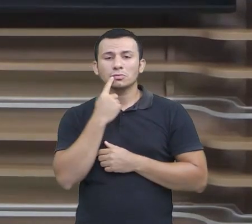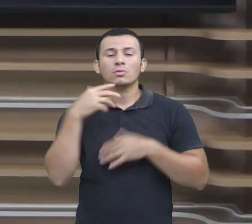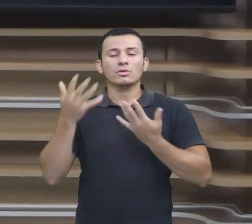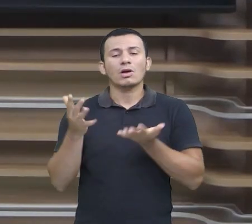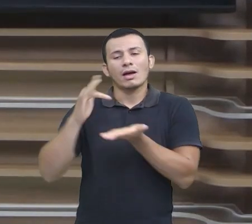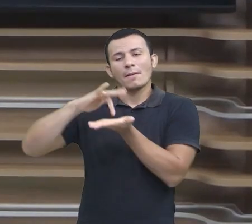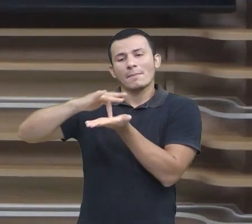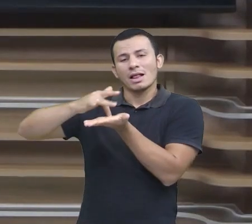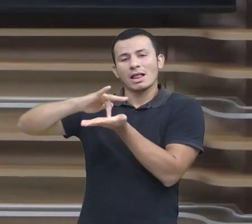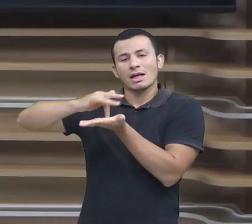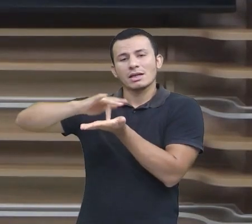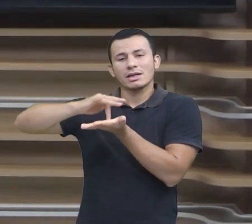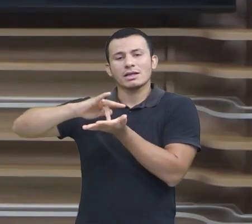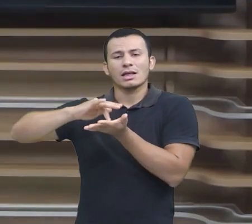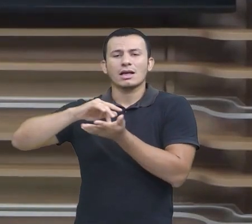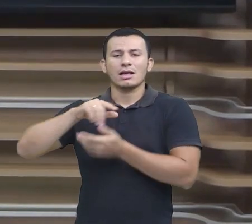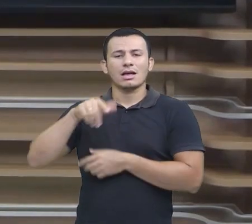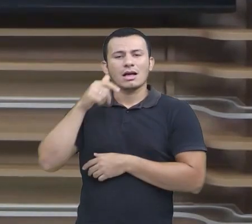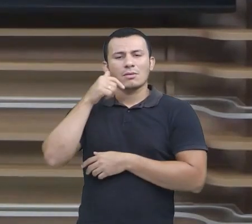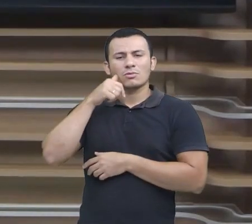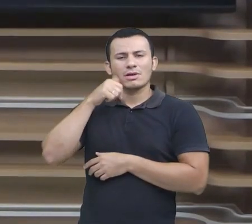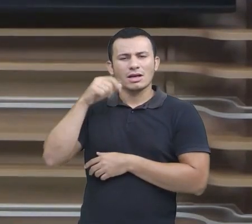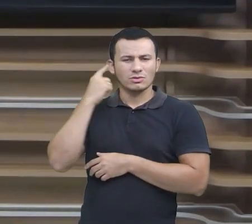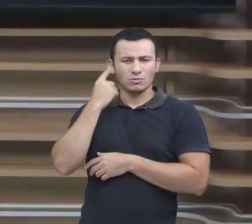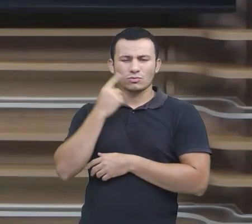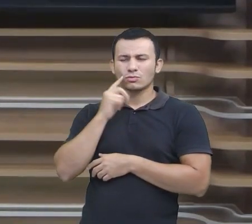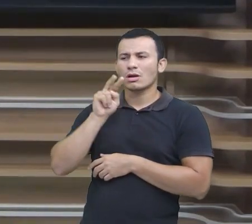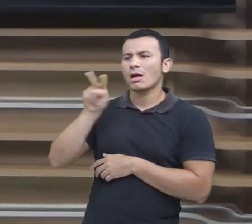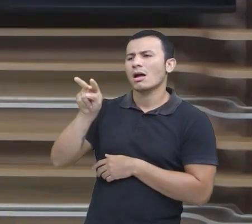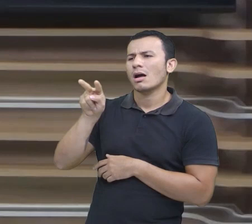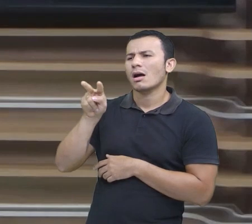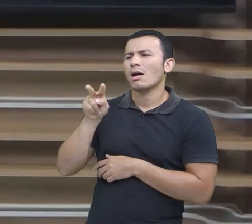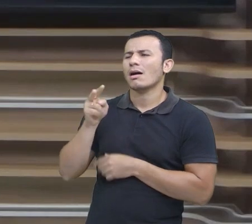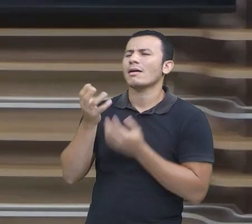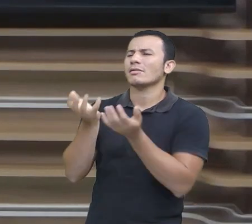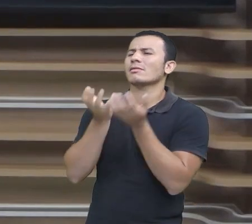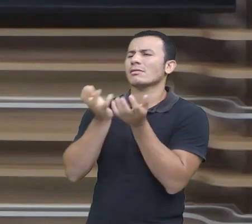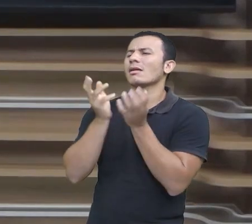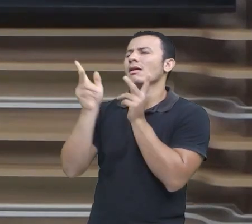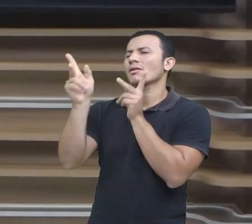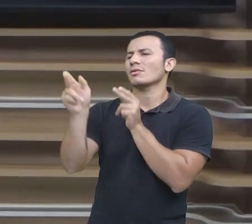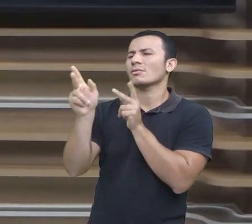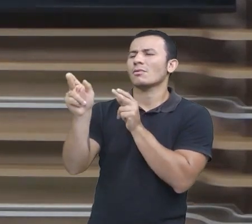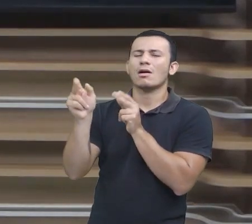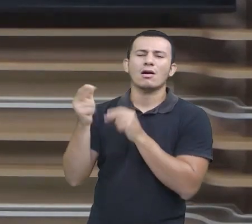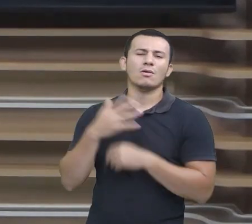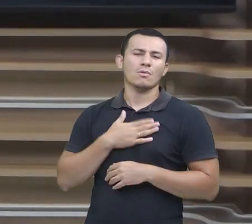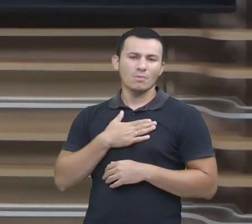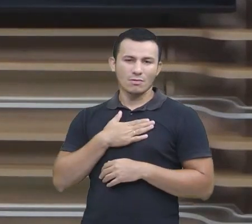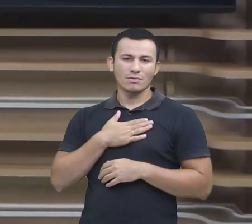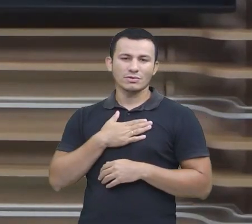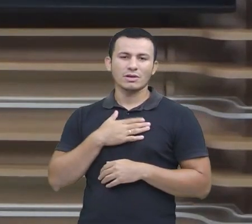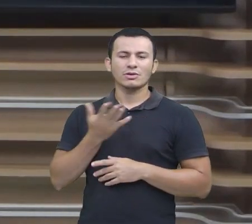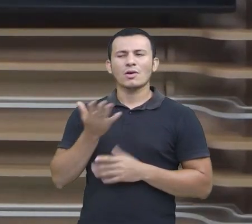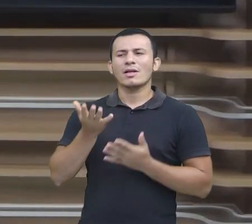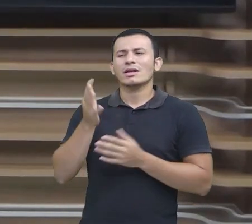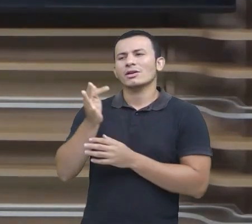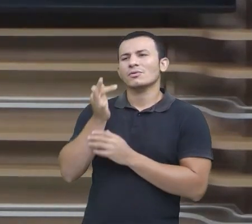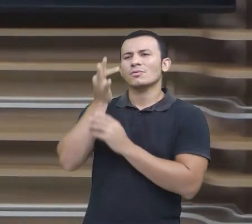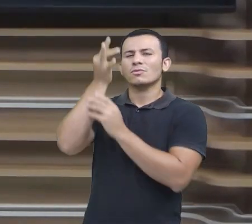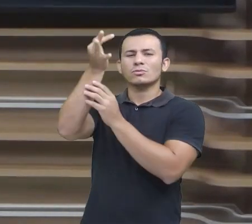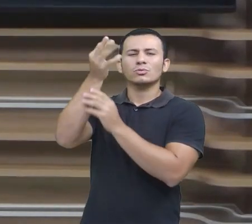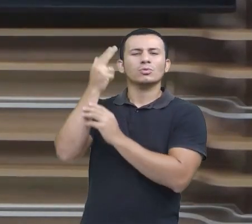bailarina ela dançava. Então, o sonho dela se tornou ser o quê? Uma bailarina.